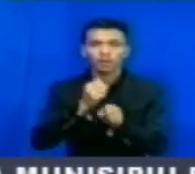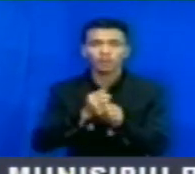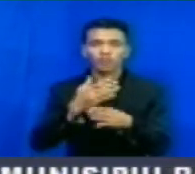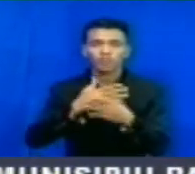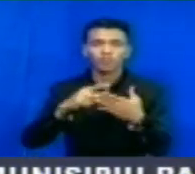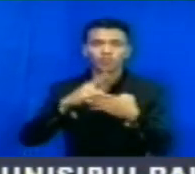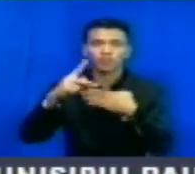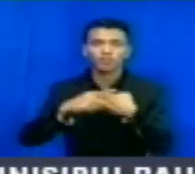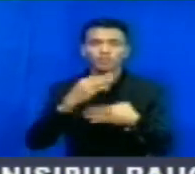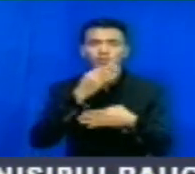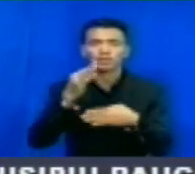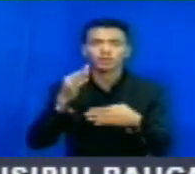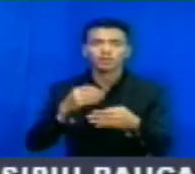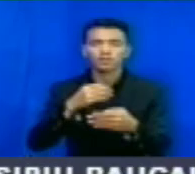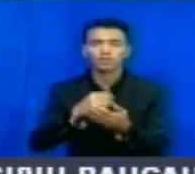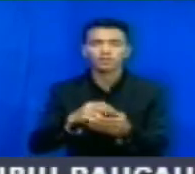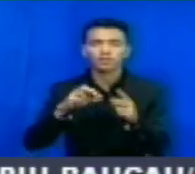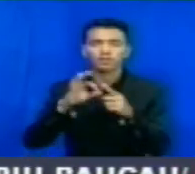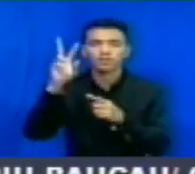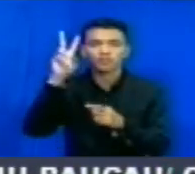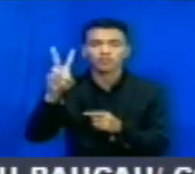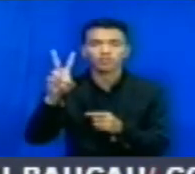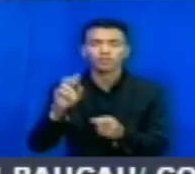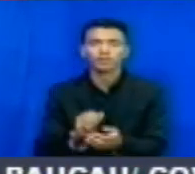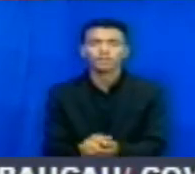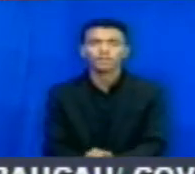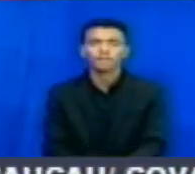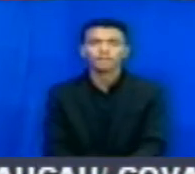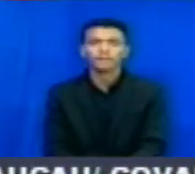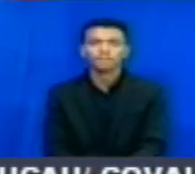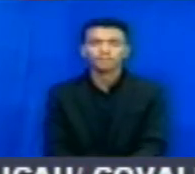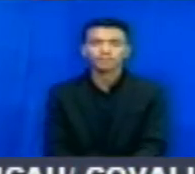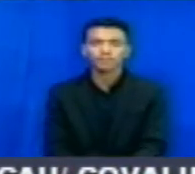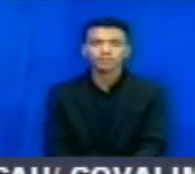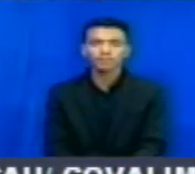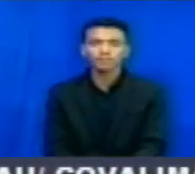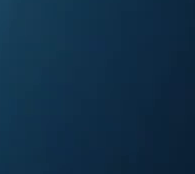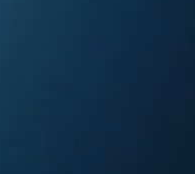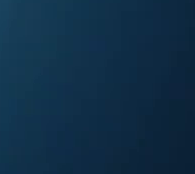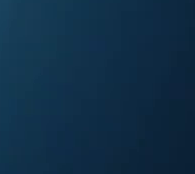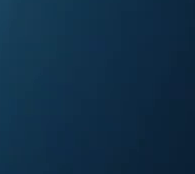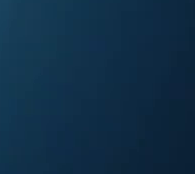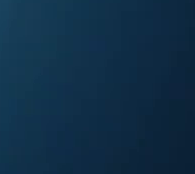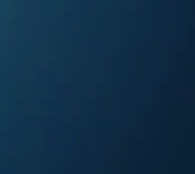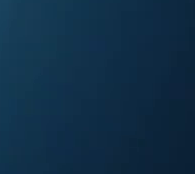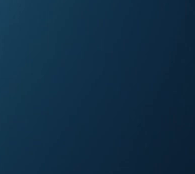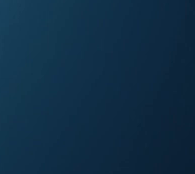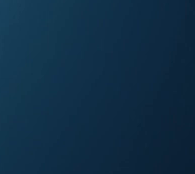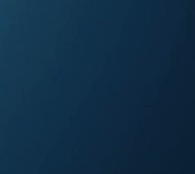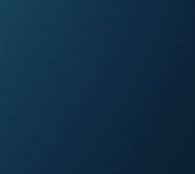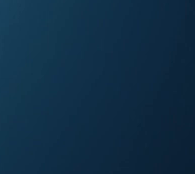programa cesta básico fase da rua knian. Candido Alves, Zoni Magno, RTTL. Atu